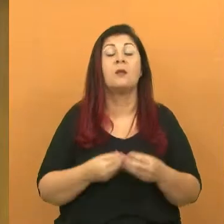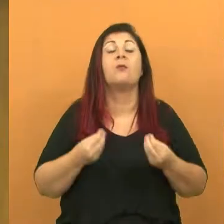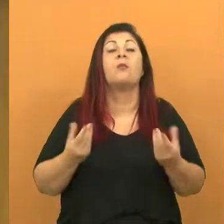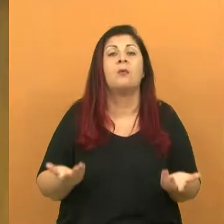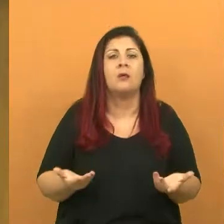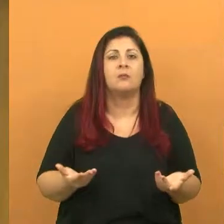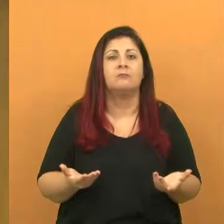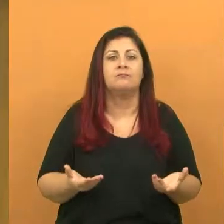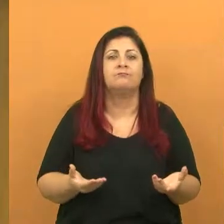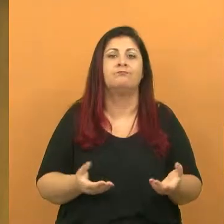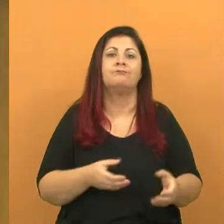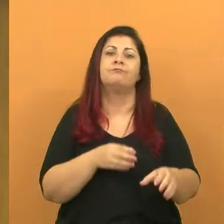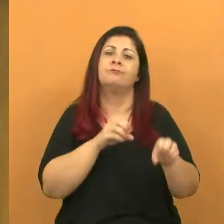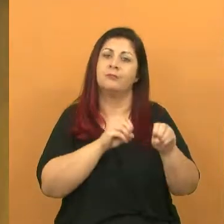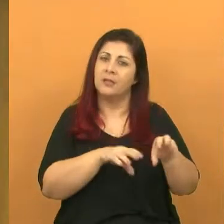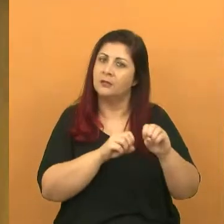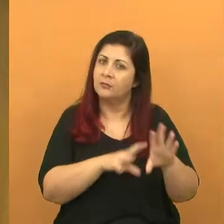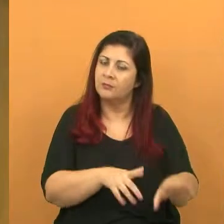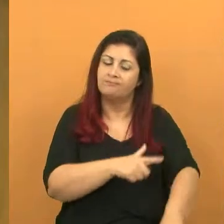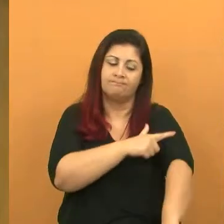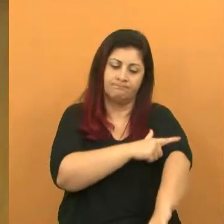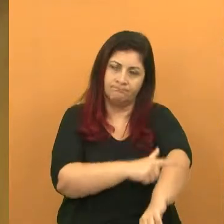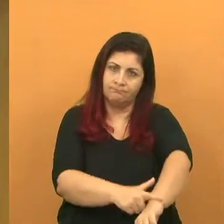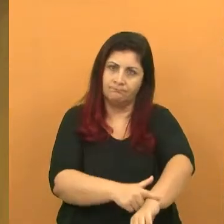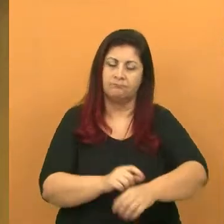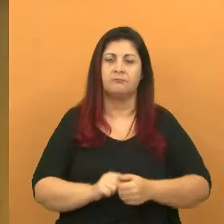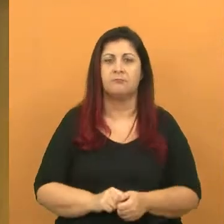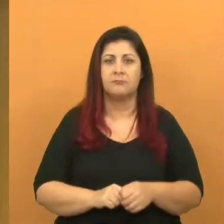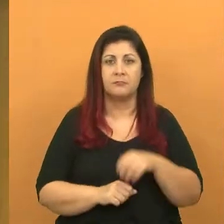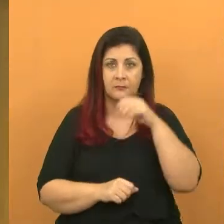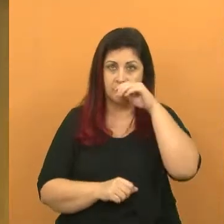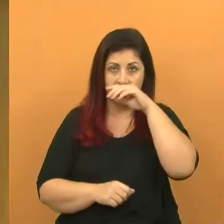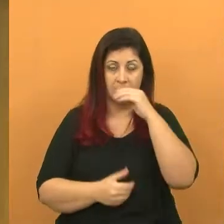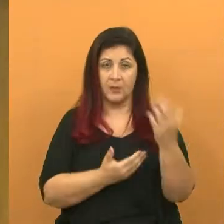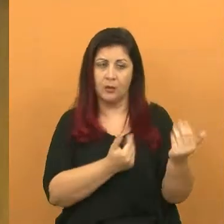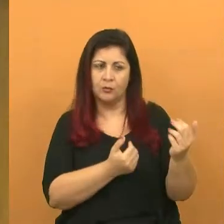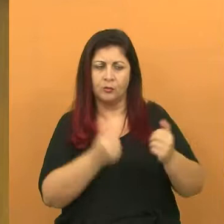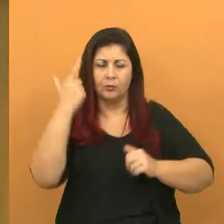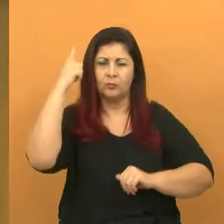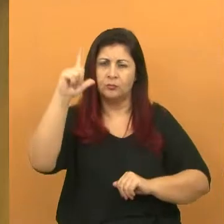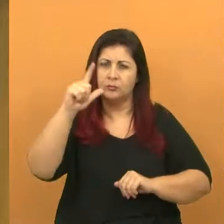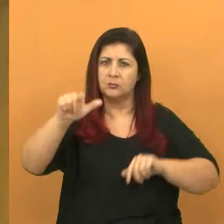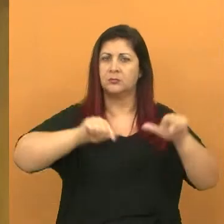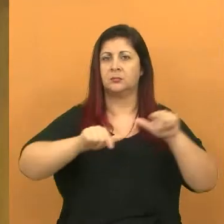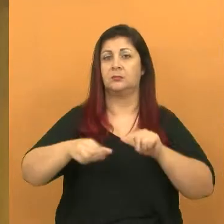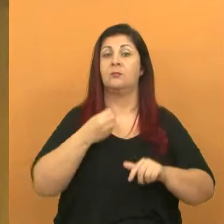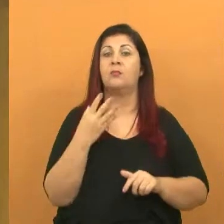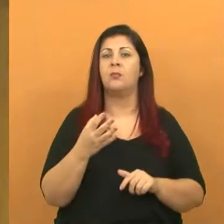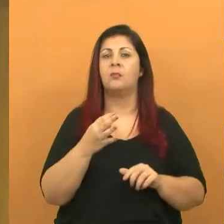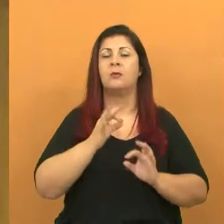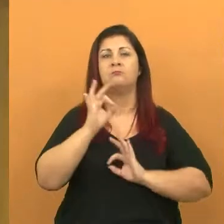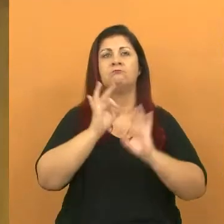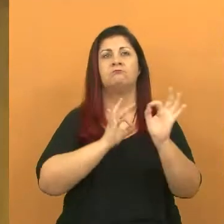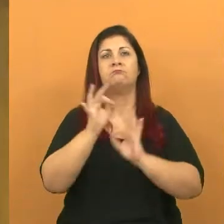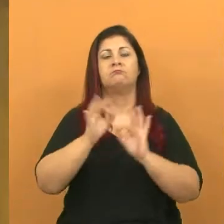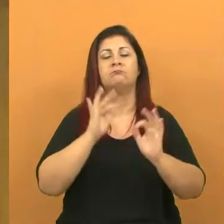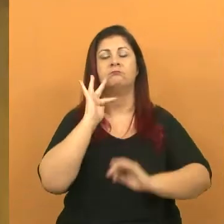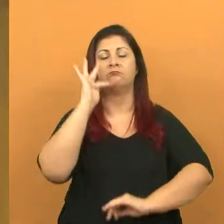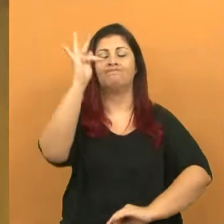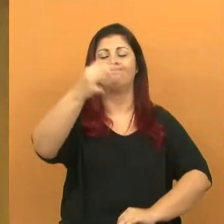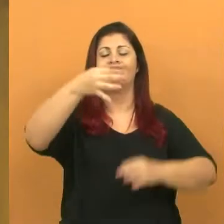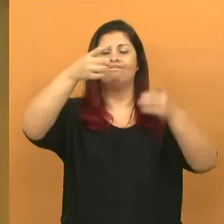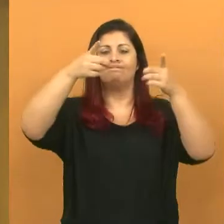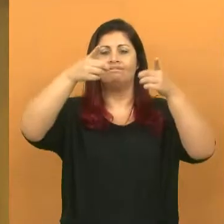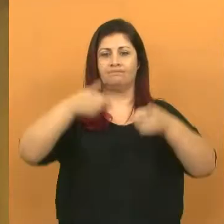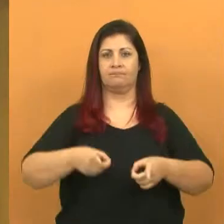é educação, e quando jovens, conseguir um bom emprego para construir uma vida adequada e digna